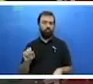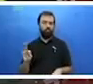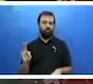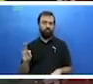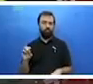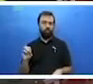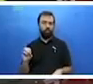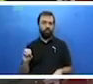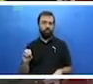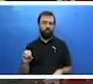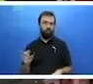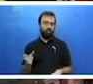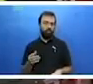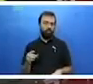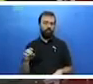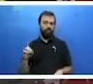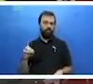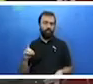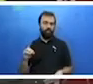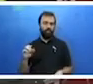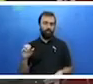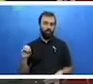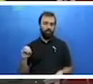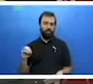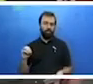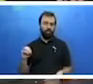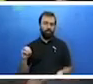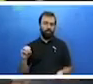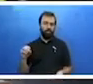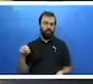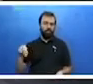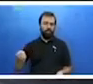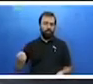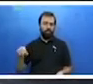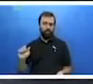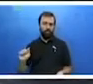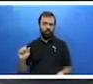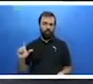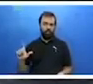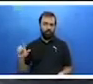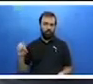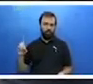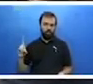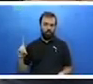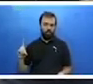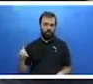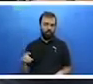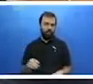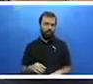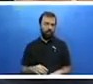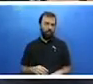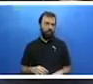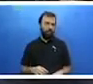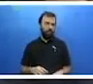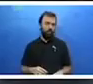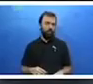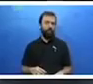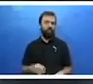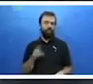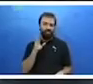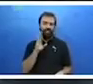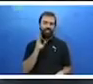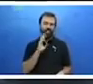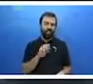E ele fala aqui, conheço a minha história, um desenho que eu participei. Então, a aula de hoje a professora vai colocar. É legal ver